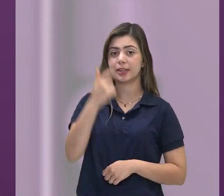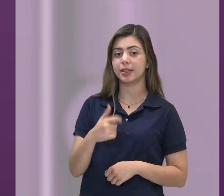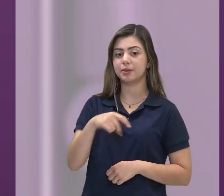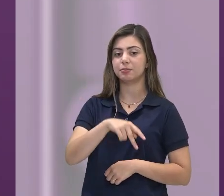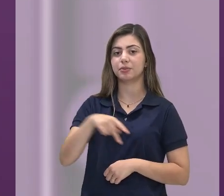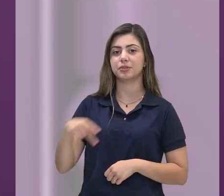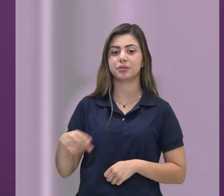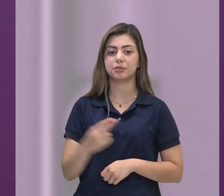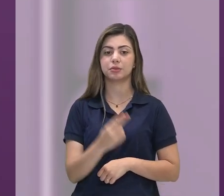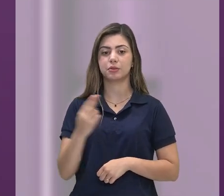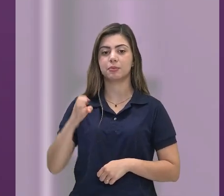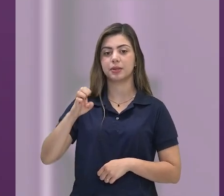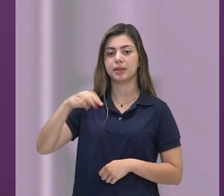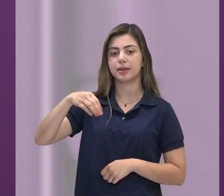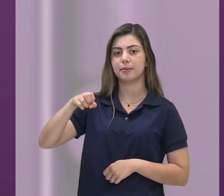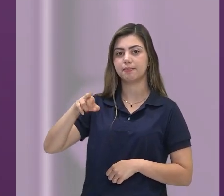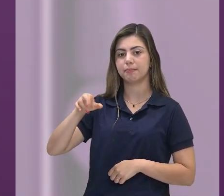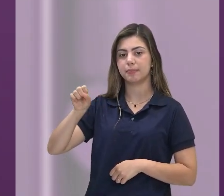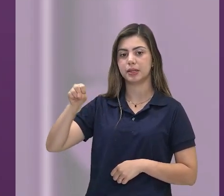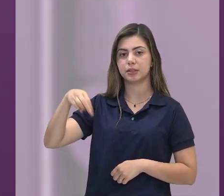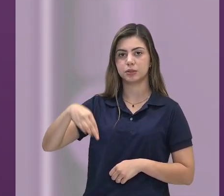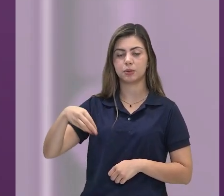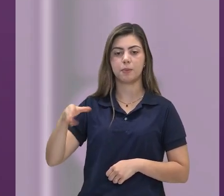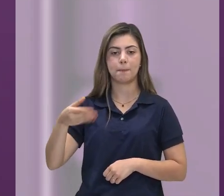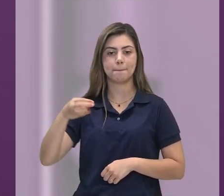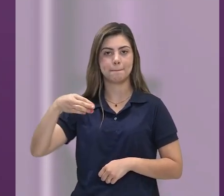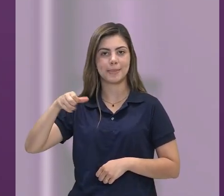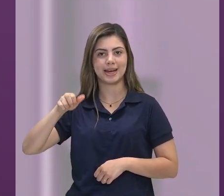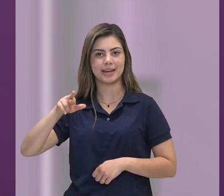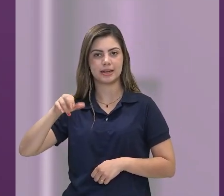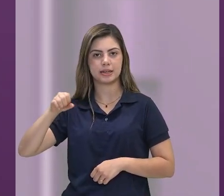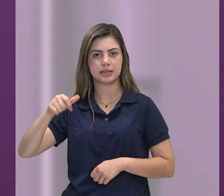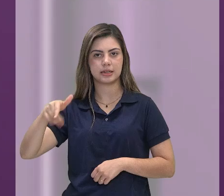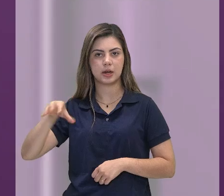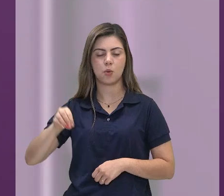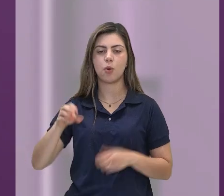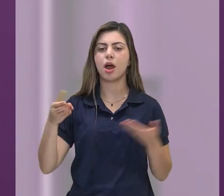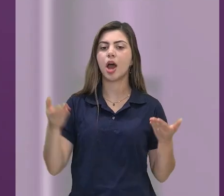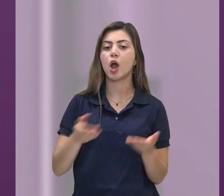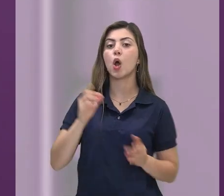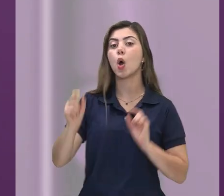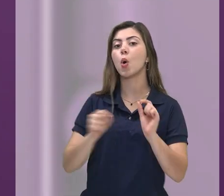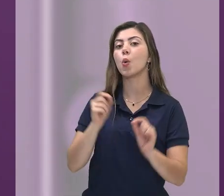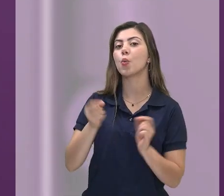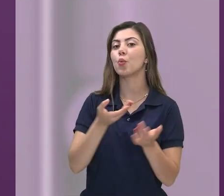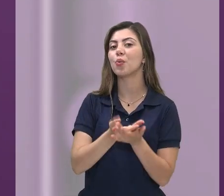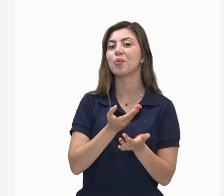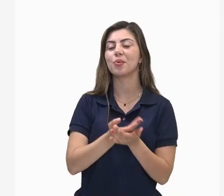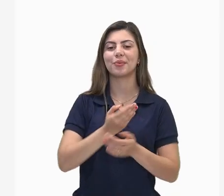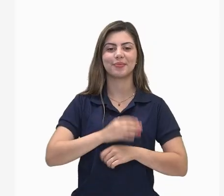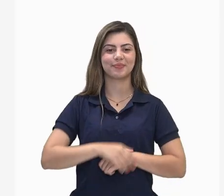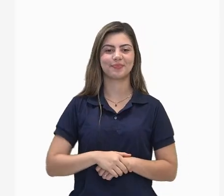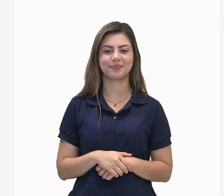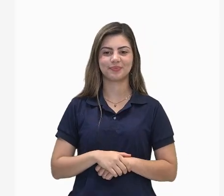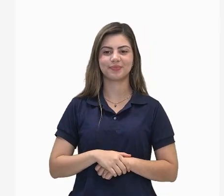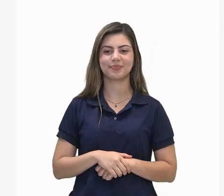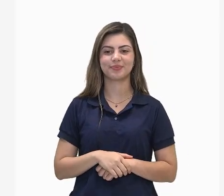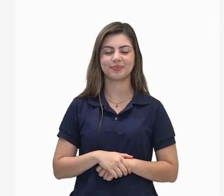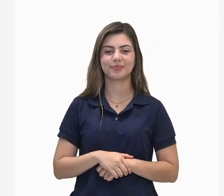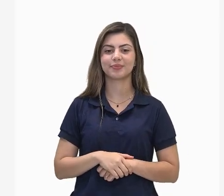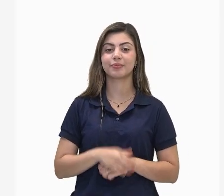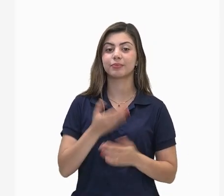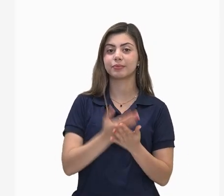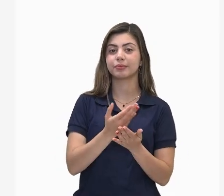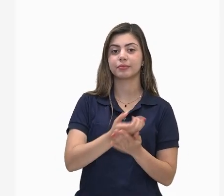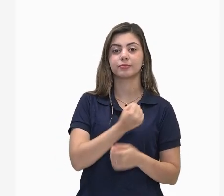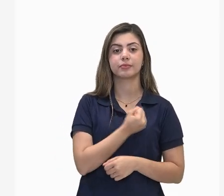vos fala é o professor Emerson Marão. E vamos ver agora o que nos aguarda para a nossa aula de hoje. A aula